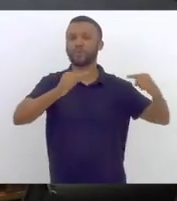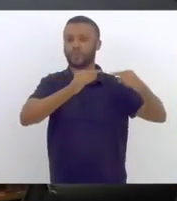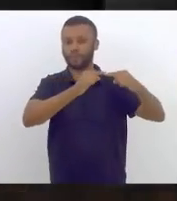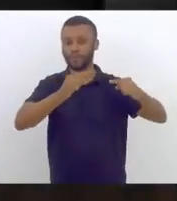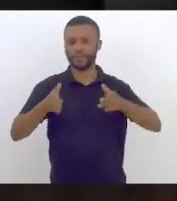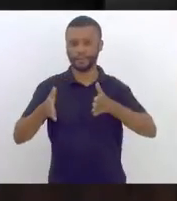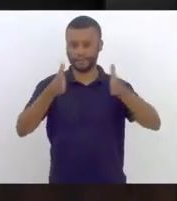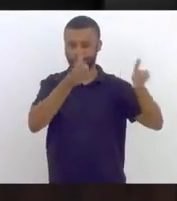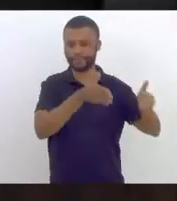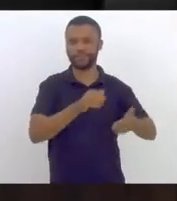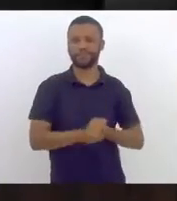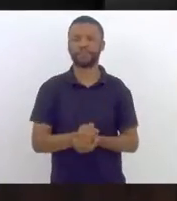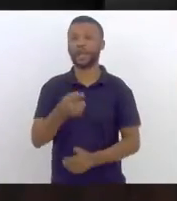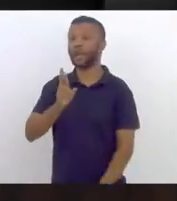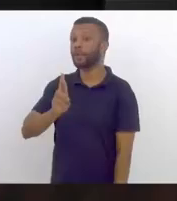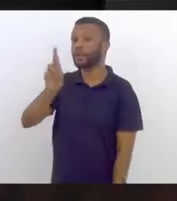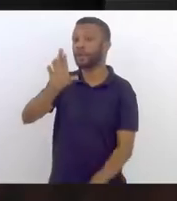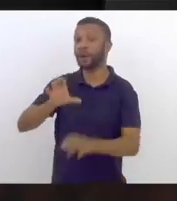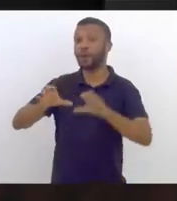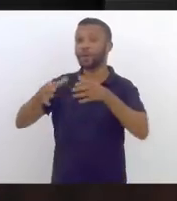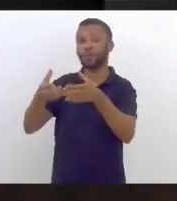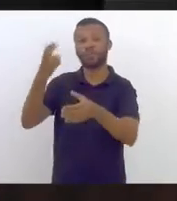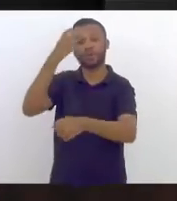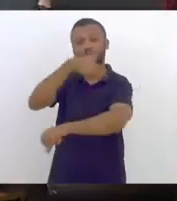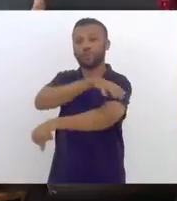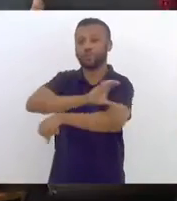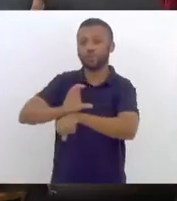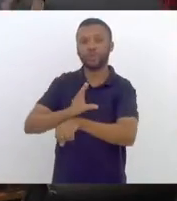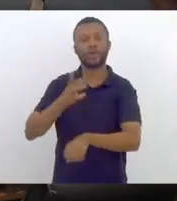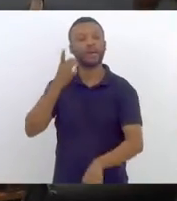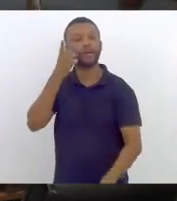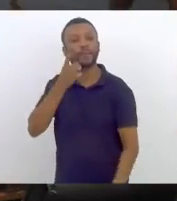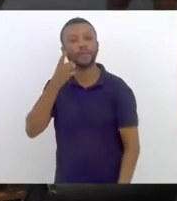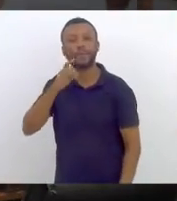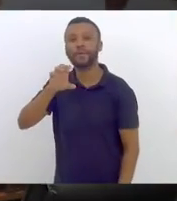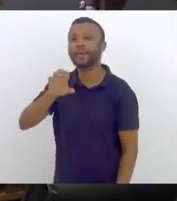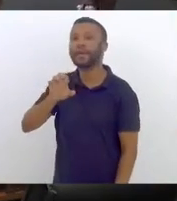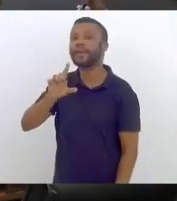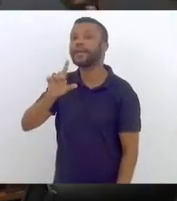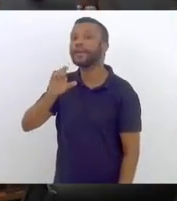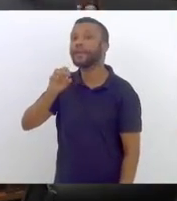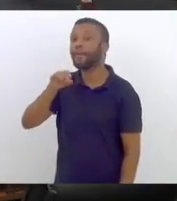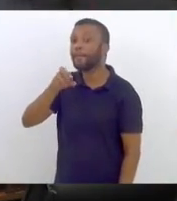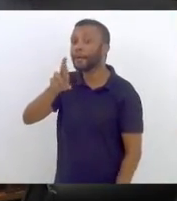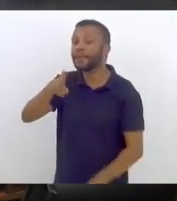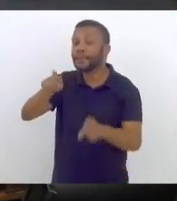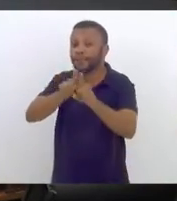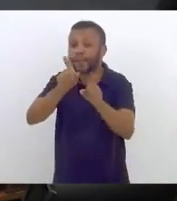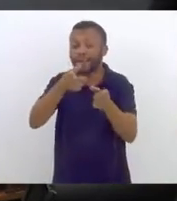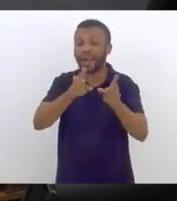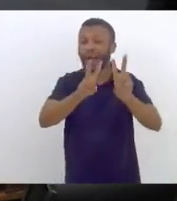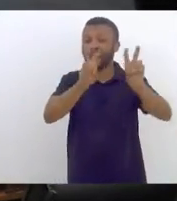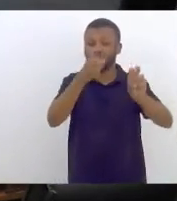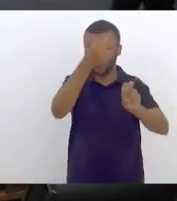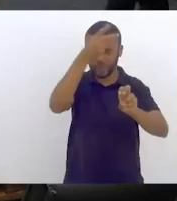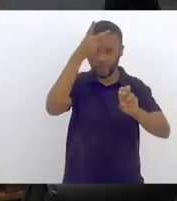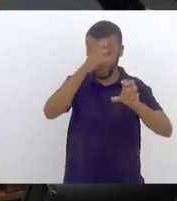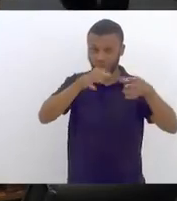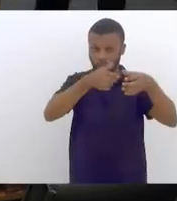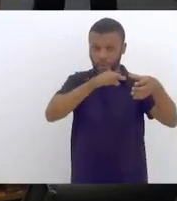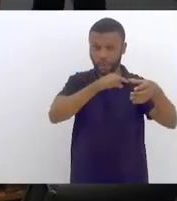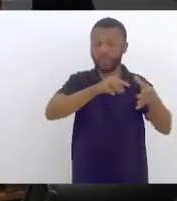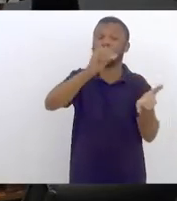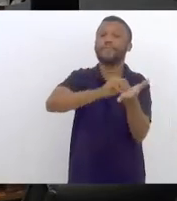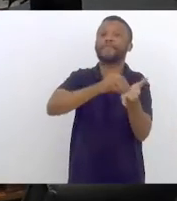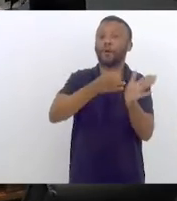Pela Comissão de Cultura, deputado Eliomar. E também está pendente também da Comissão de Assuntos Municipais.